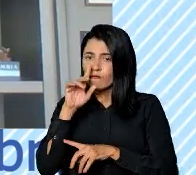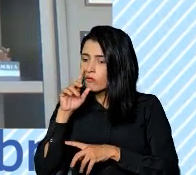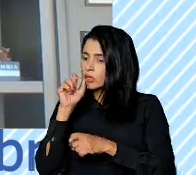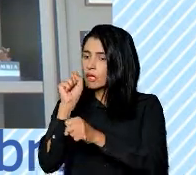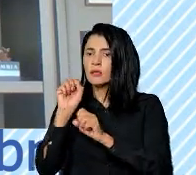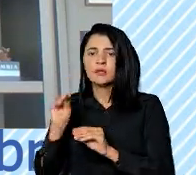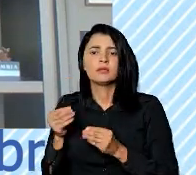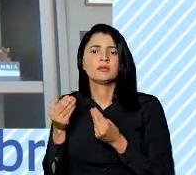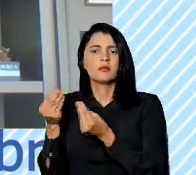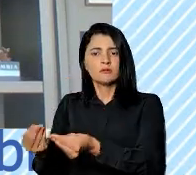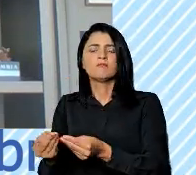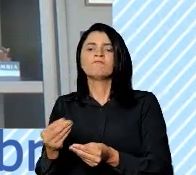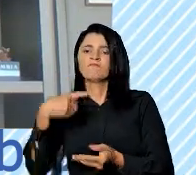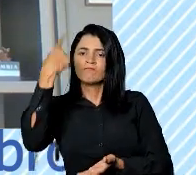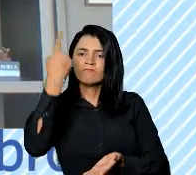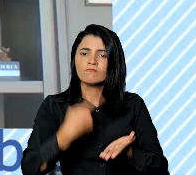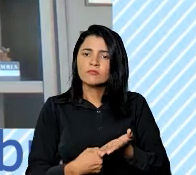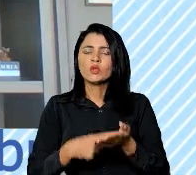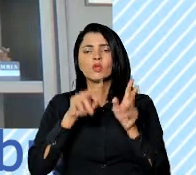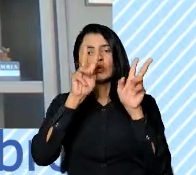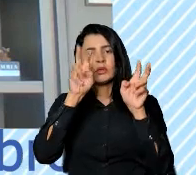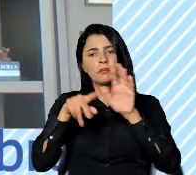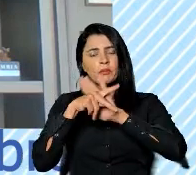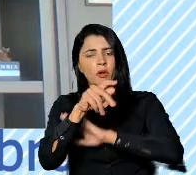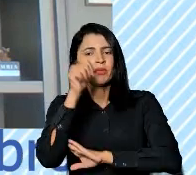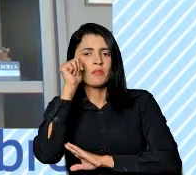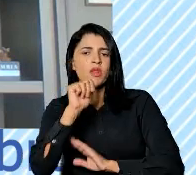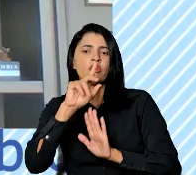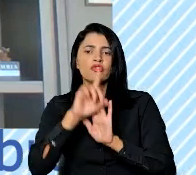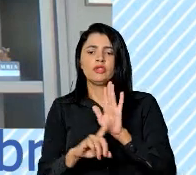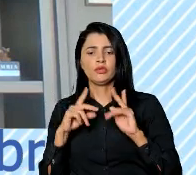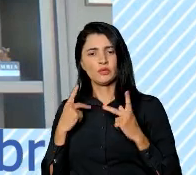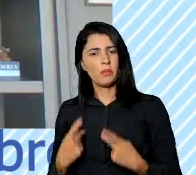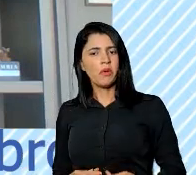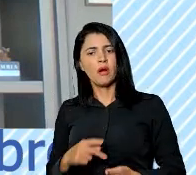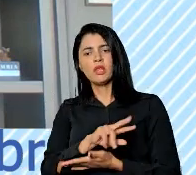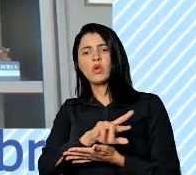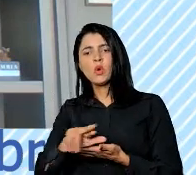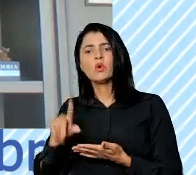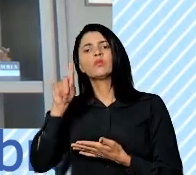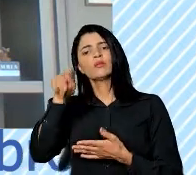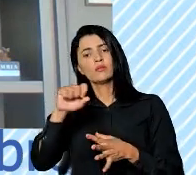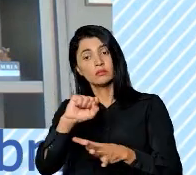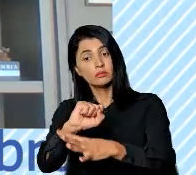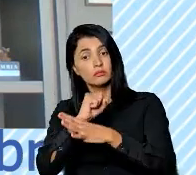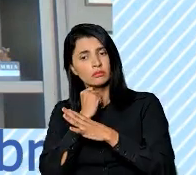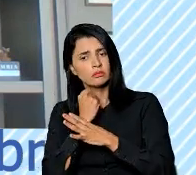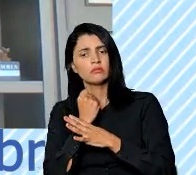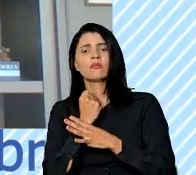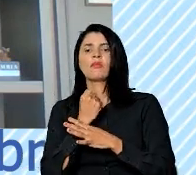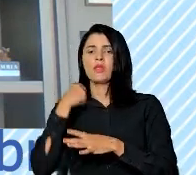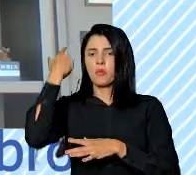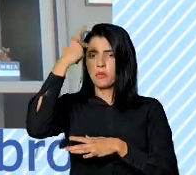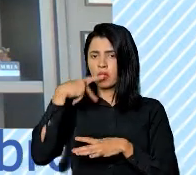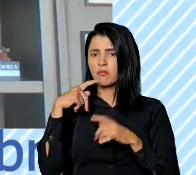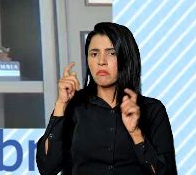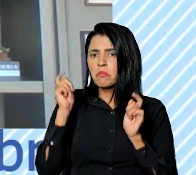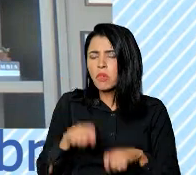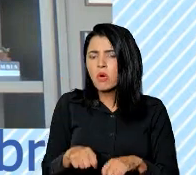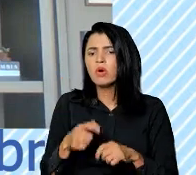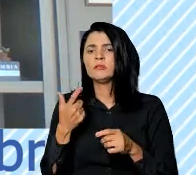compromisso com as pautas das mulheres, dos direitos humanos e etc., é também garantir com que o parlamento possa